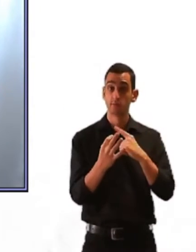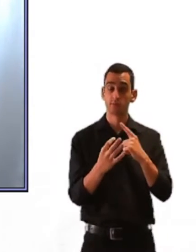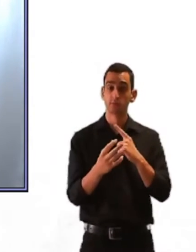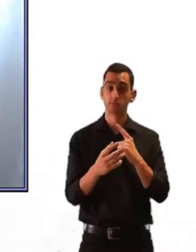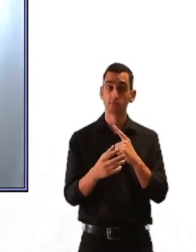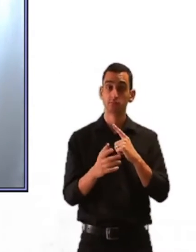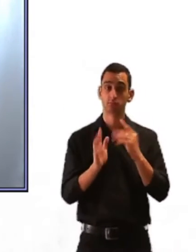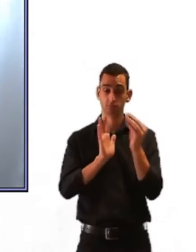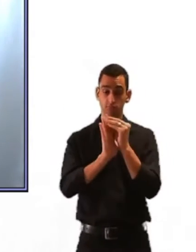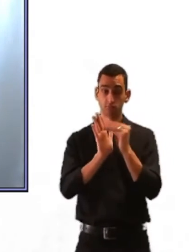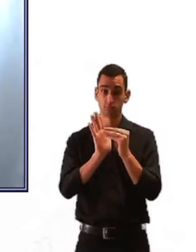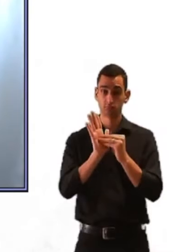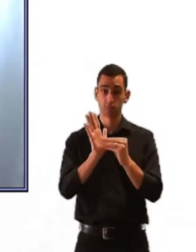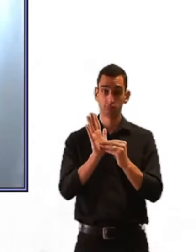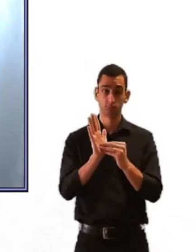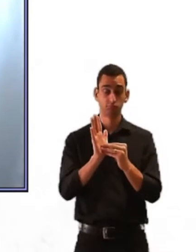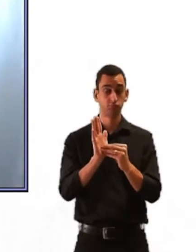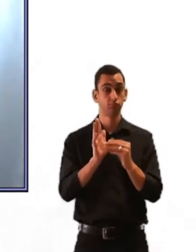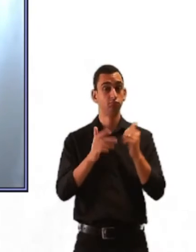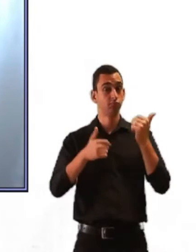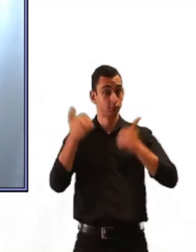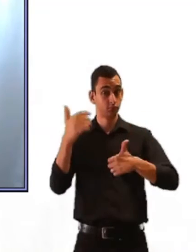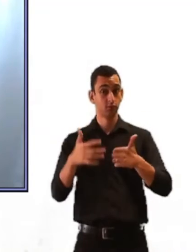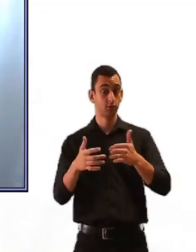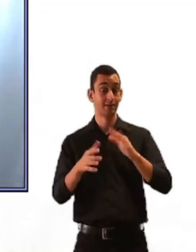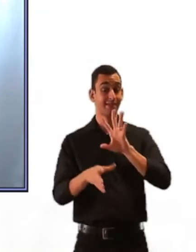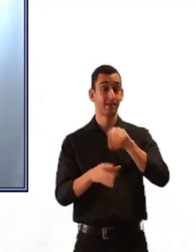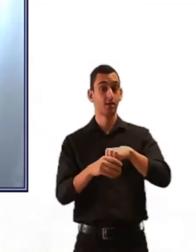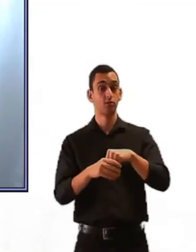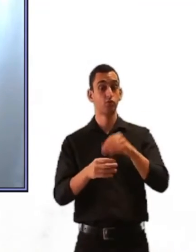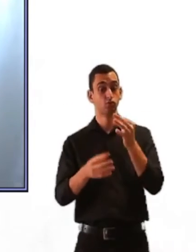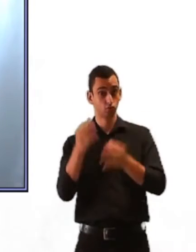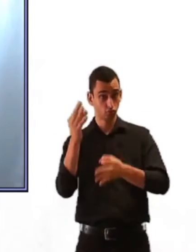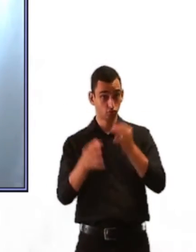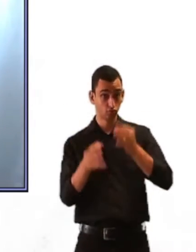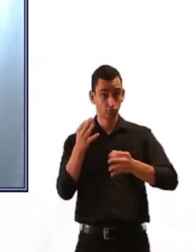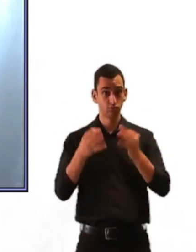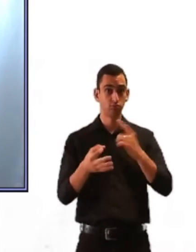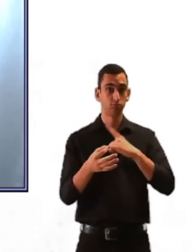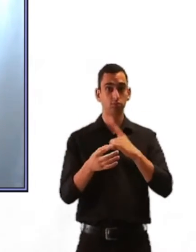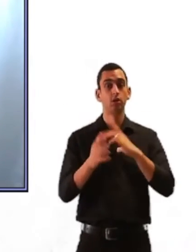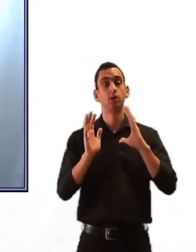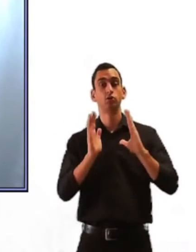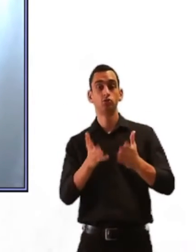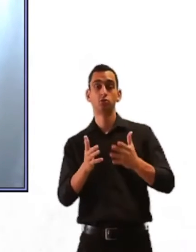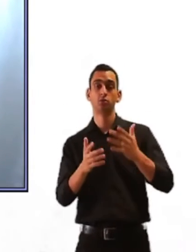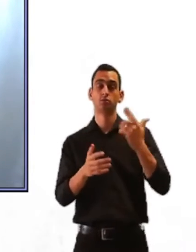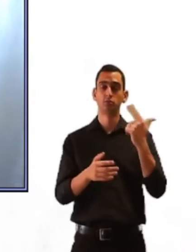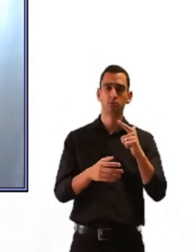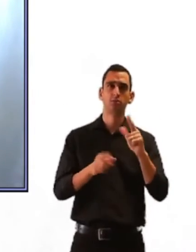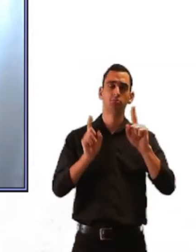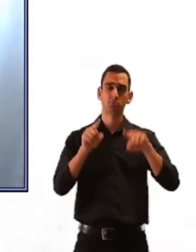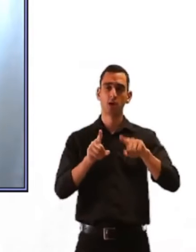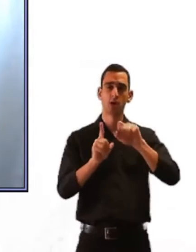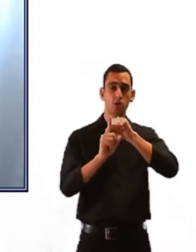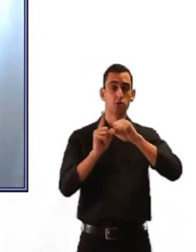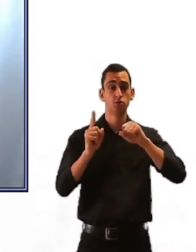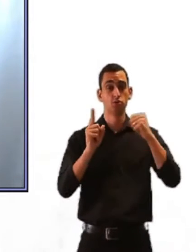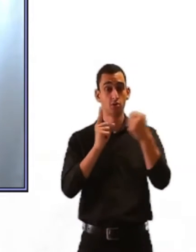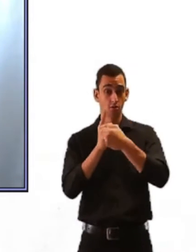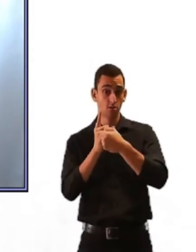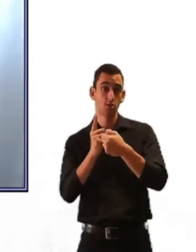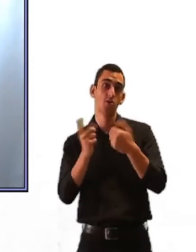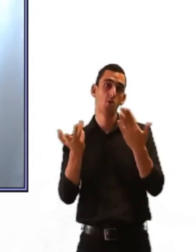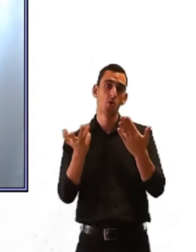diz, né, a literatura, e aqui eu não estou falando de literatura jurídica, não, estou falando de literatura de um âmbito de sociologia, de psicologia,